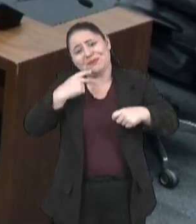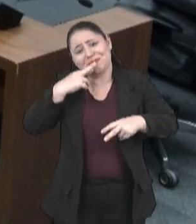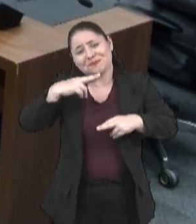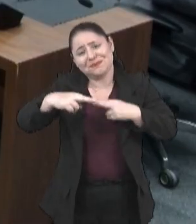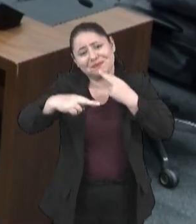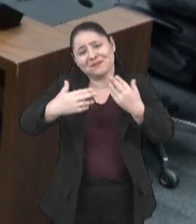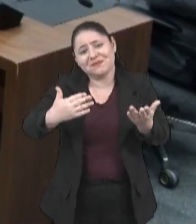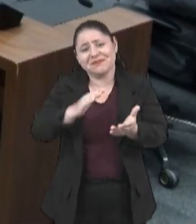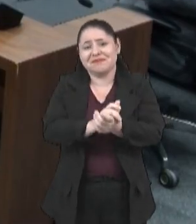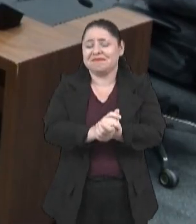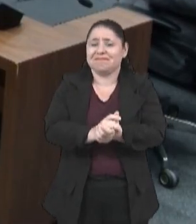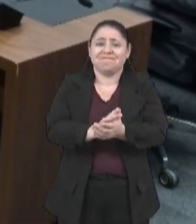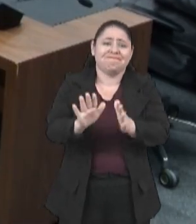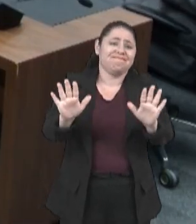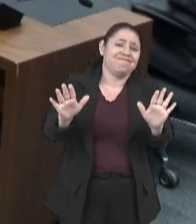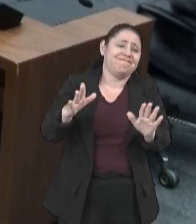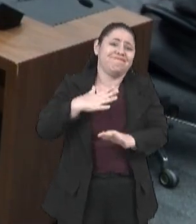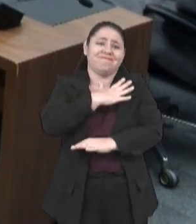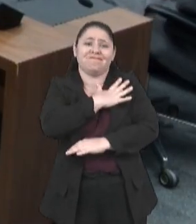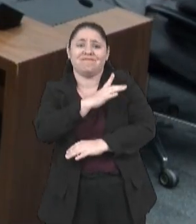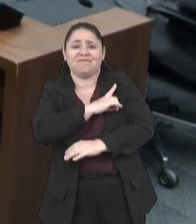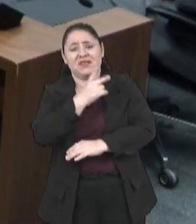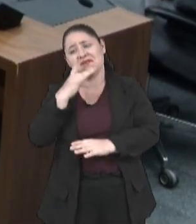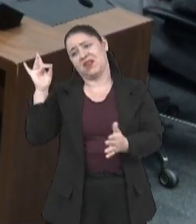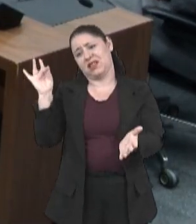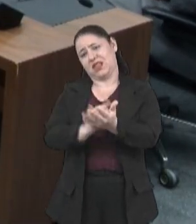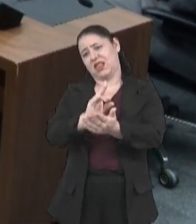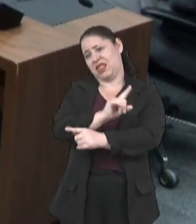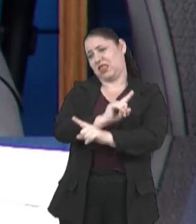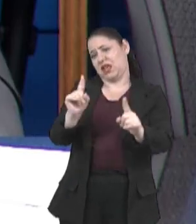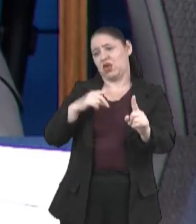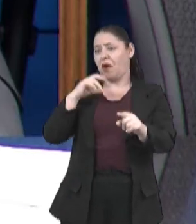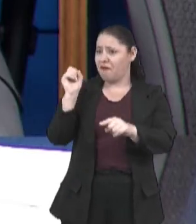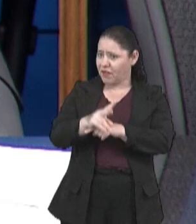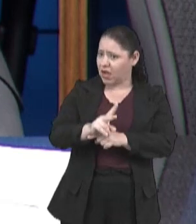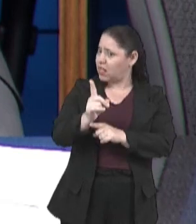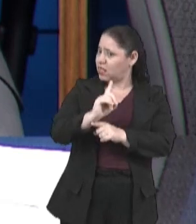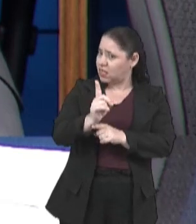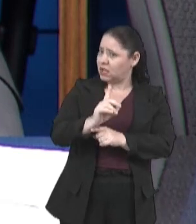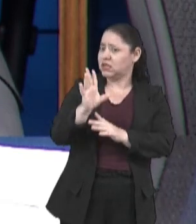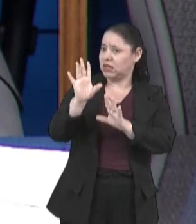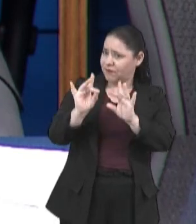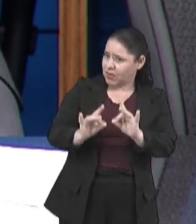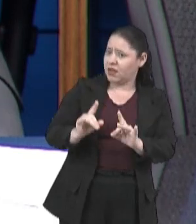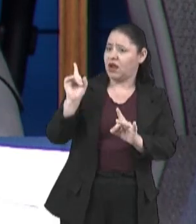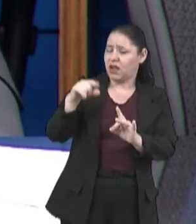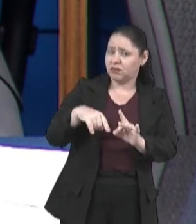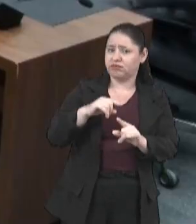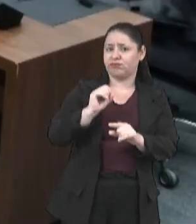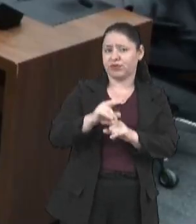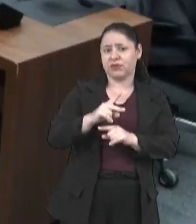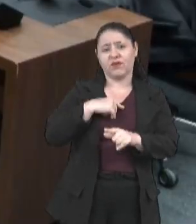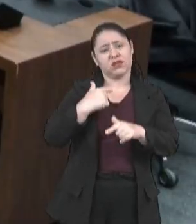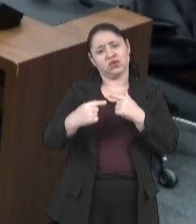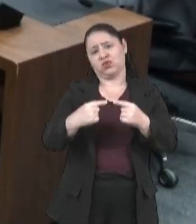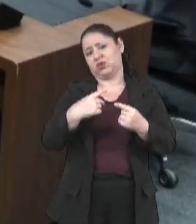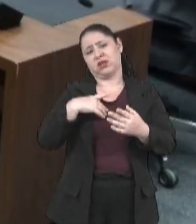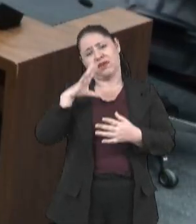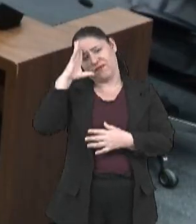o meu querido Coronel Davi, que não é verdade, eu nunca tive cargo nenhum, quem definiu pelo falar sobre o